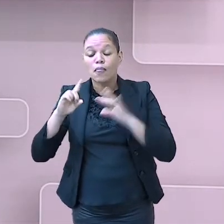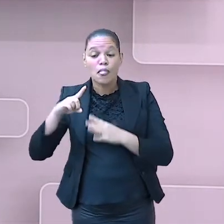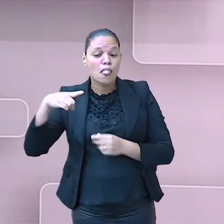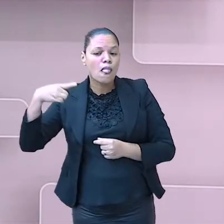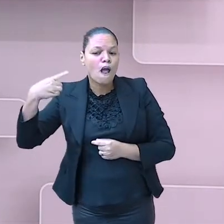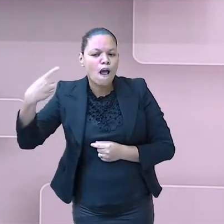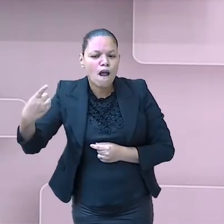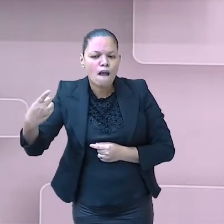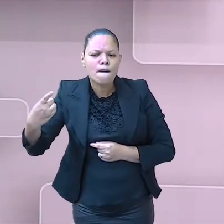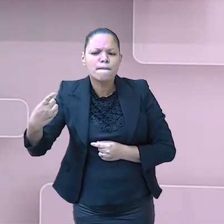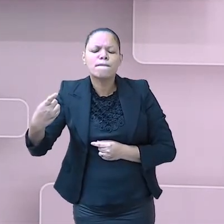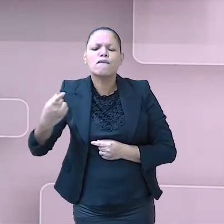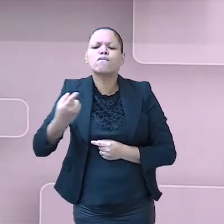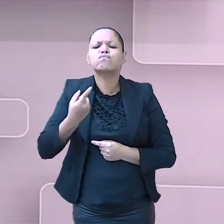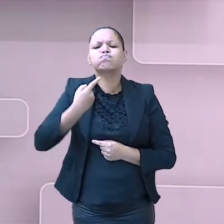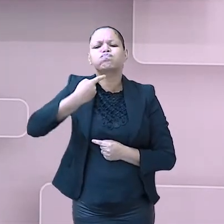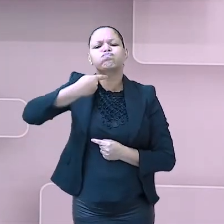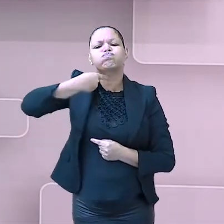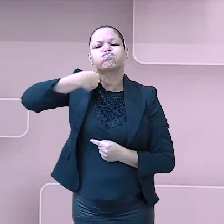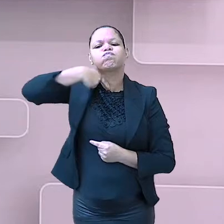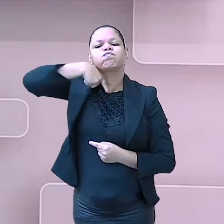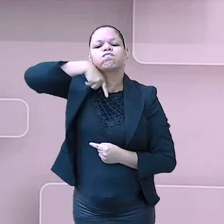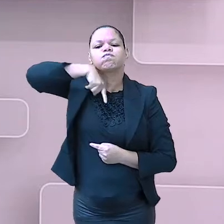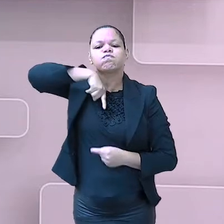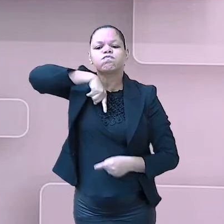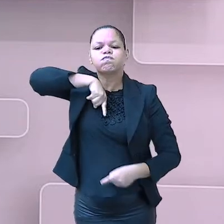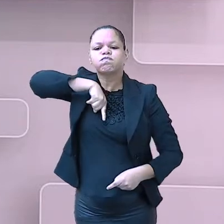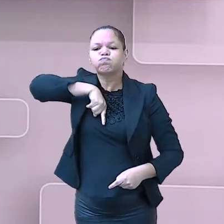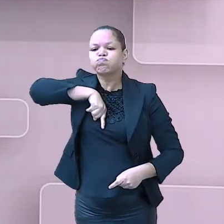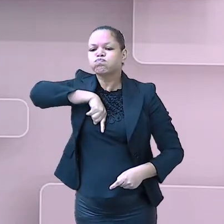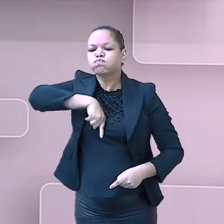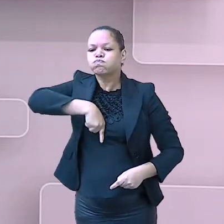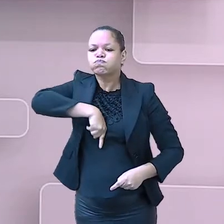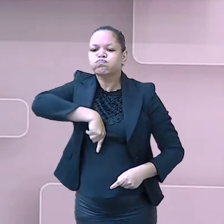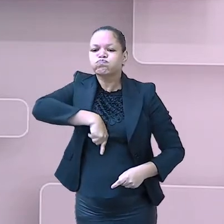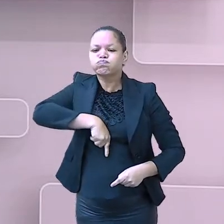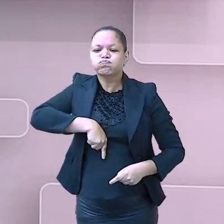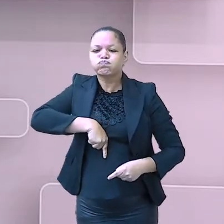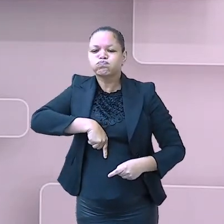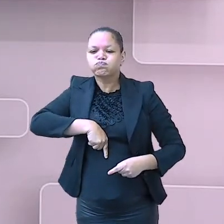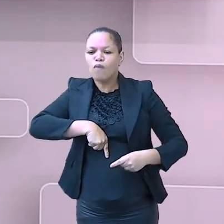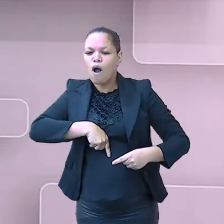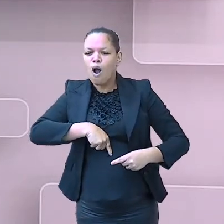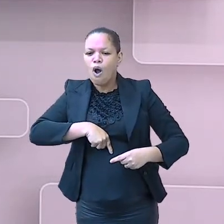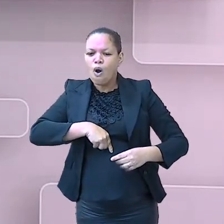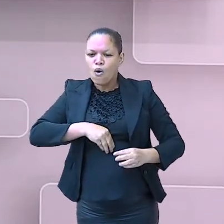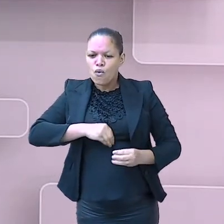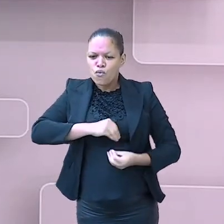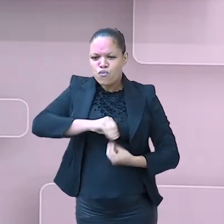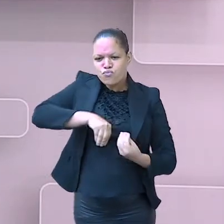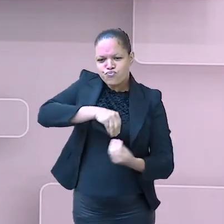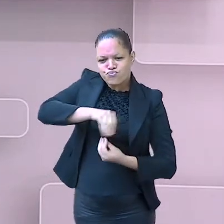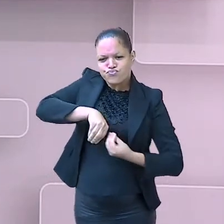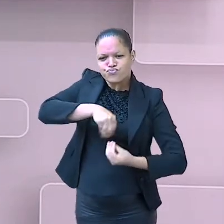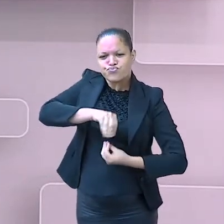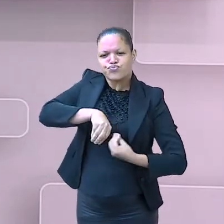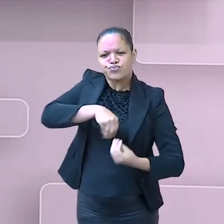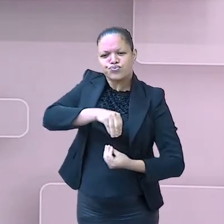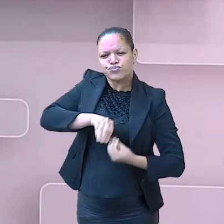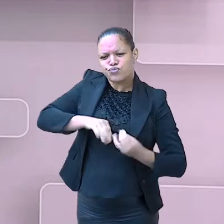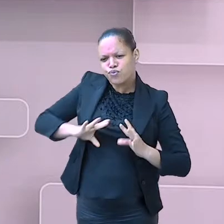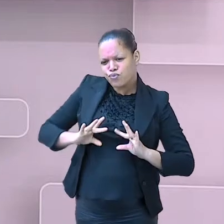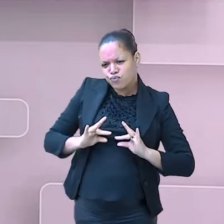para o proventrículo, que é o estômago, e aí mistura ali com enzimas digestórias e